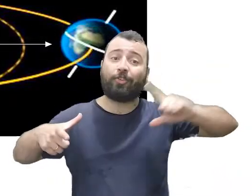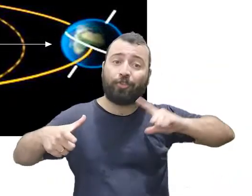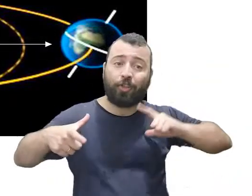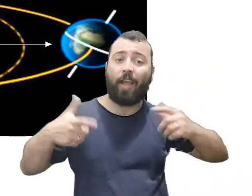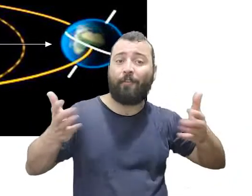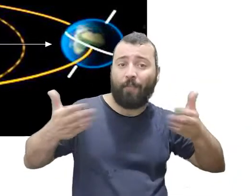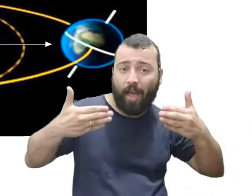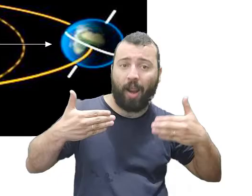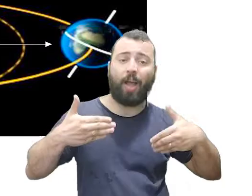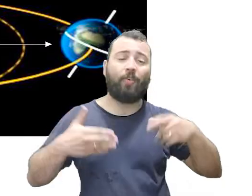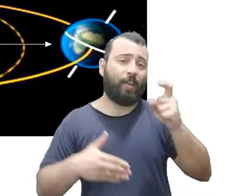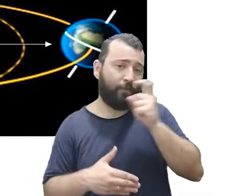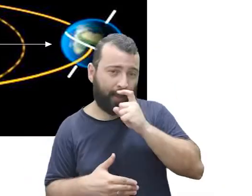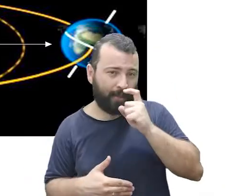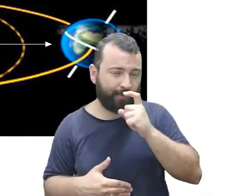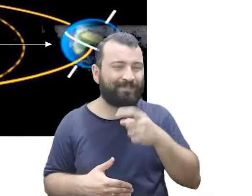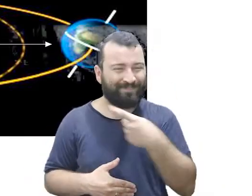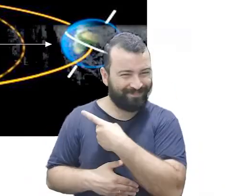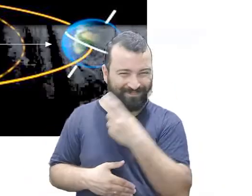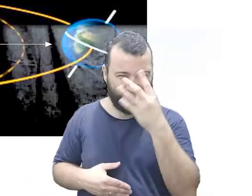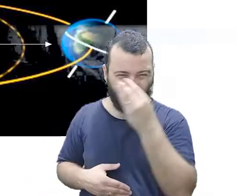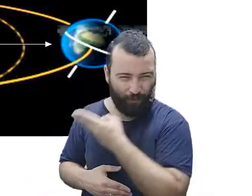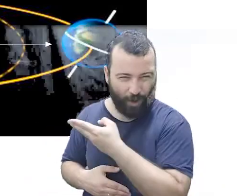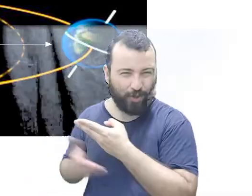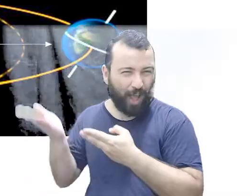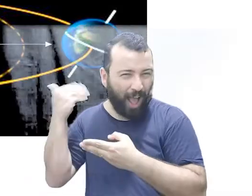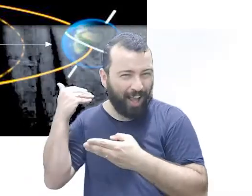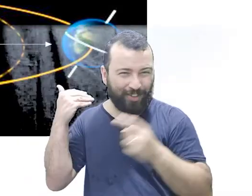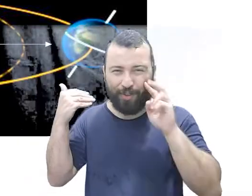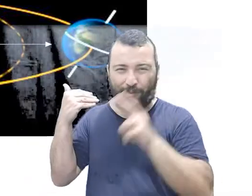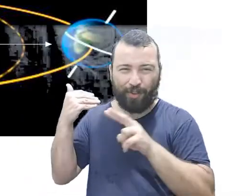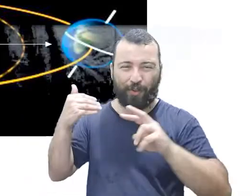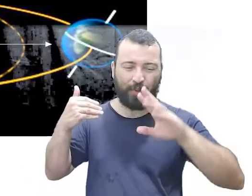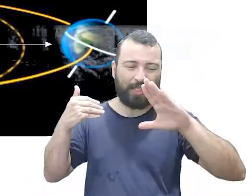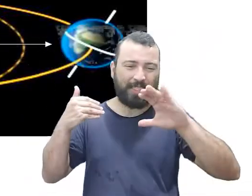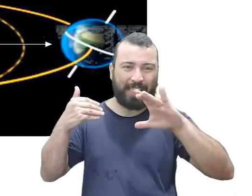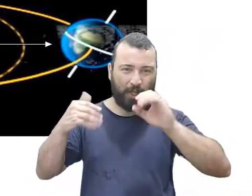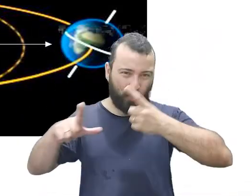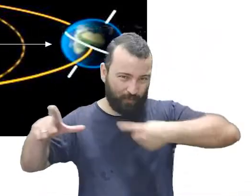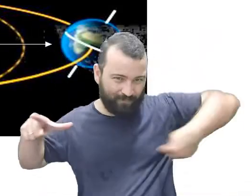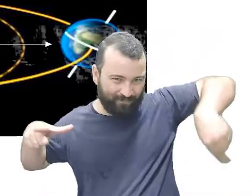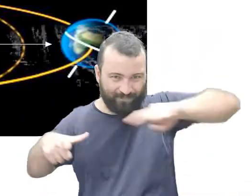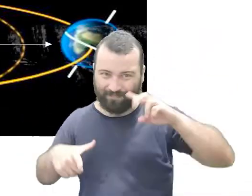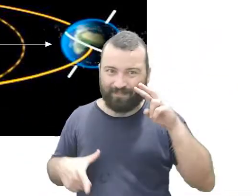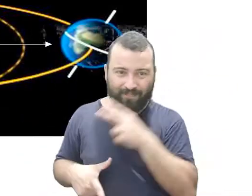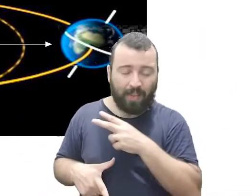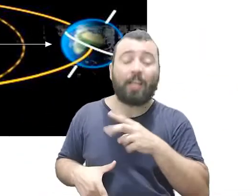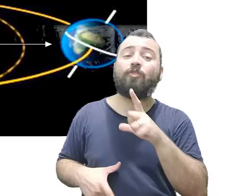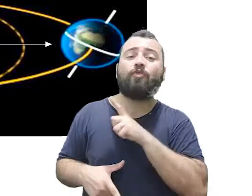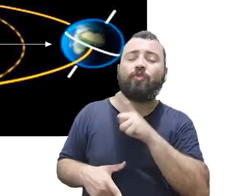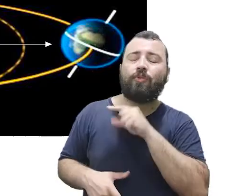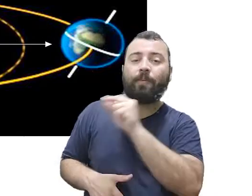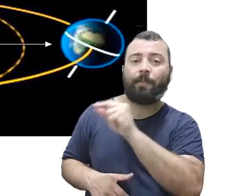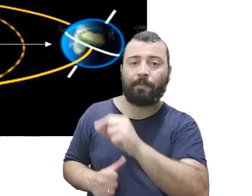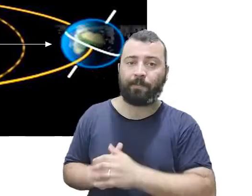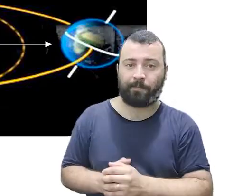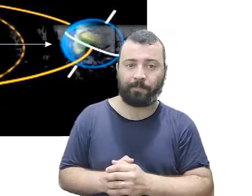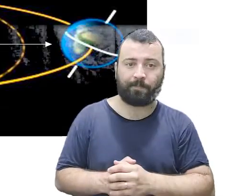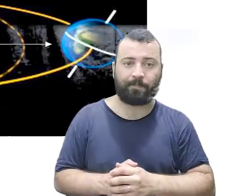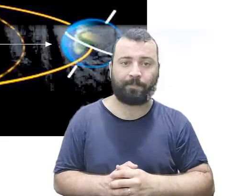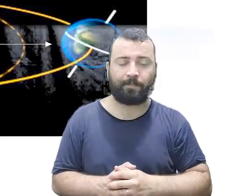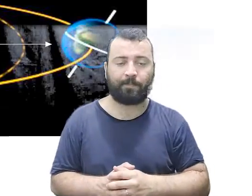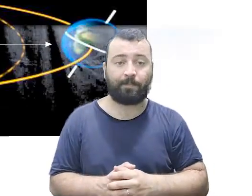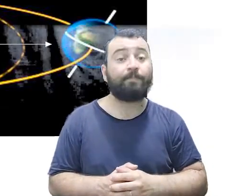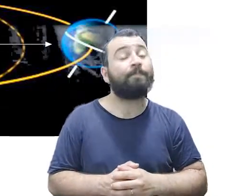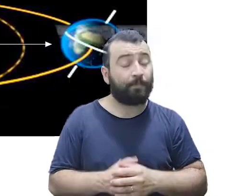ocorre o verão e o inverno. Na imagem que a gente tinha visto sobre o ciclo de excentricidade, essa que eu mostro aqui, eu tinha uma condição